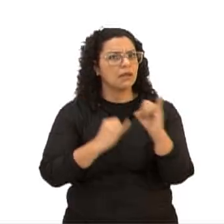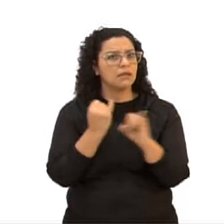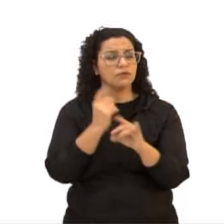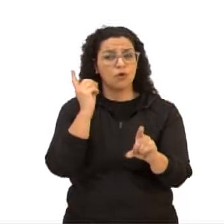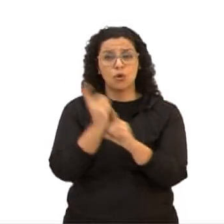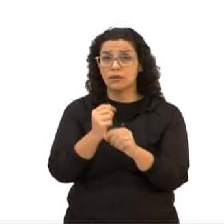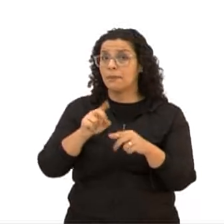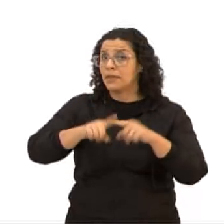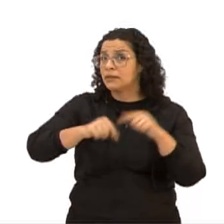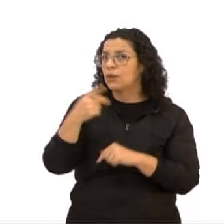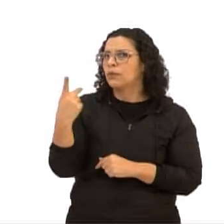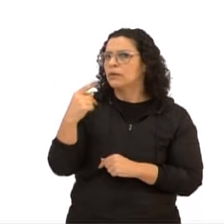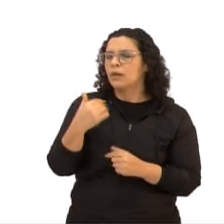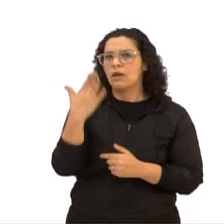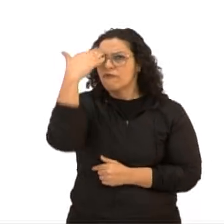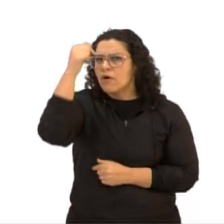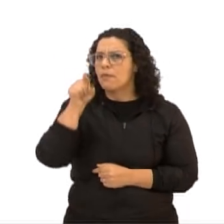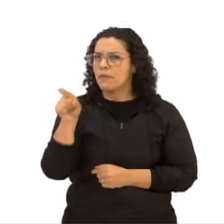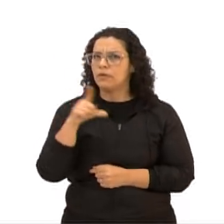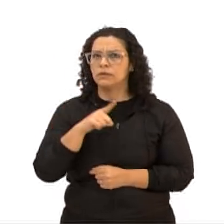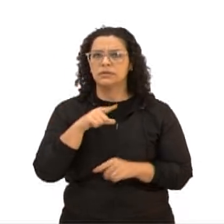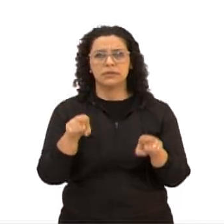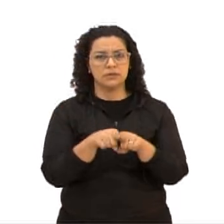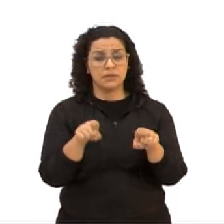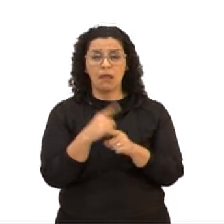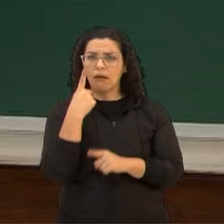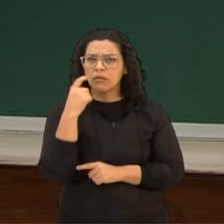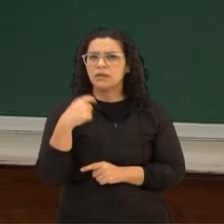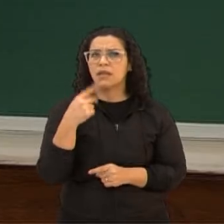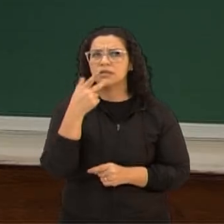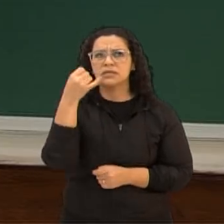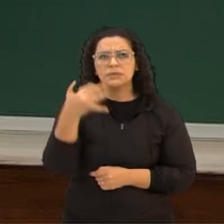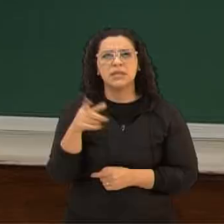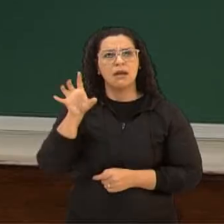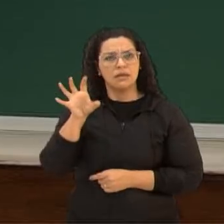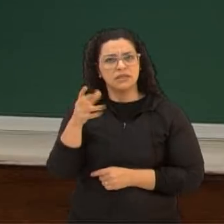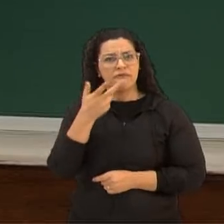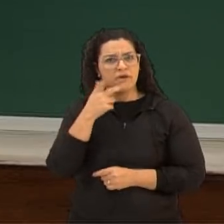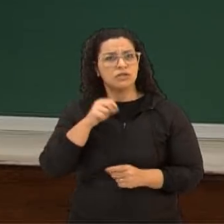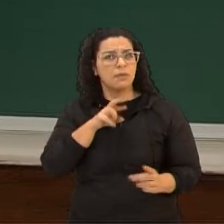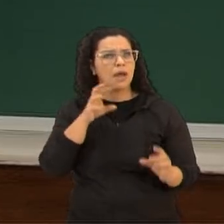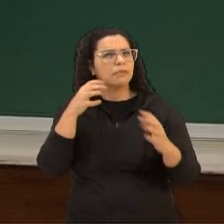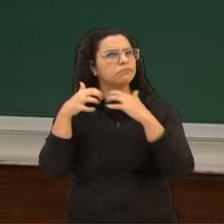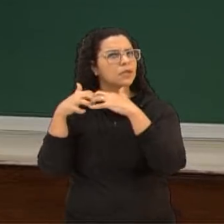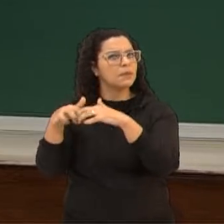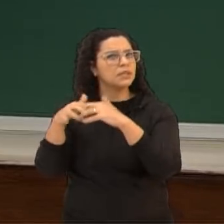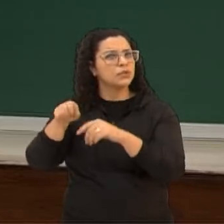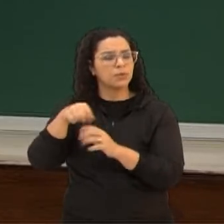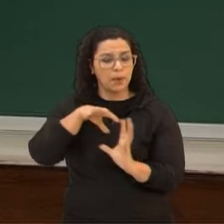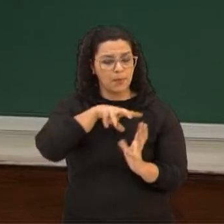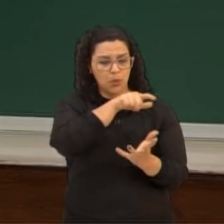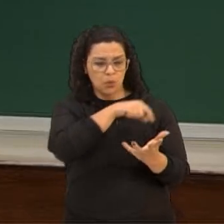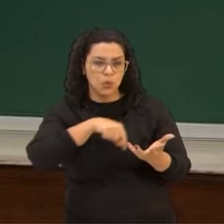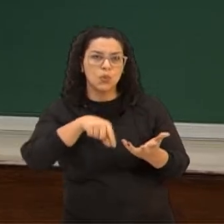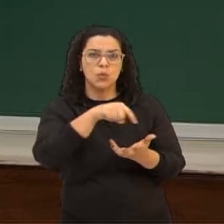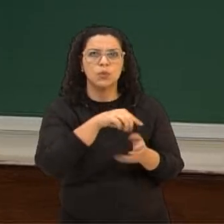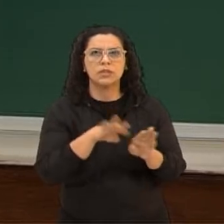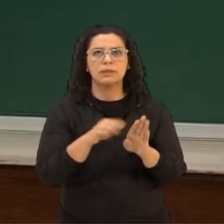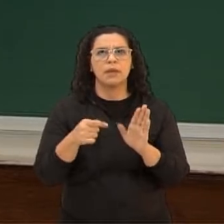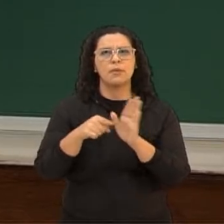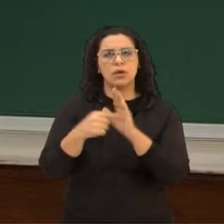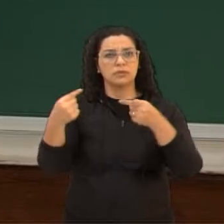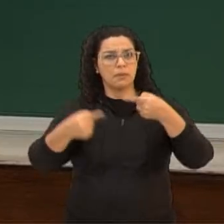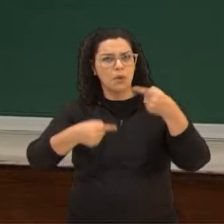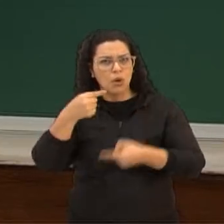encontrar muitos dos cartoons dele, que é muito interessante, que ele faz exatamente essa reflexão de mundo, ele entra para